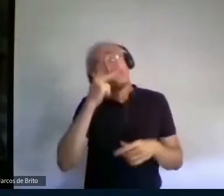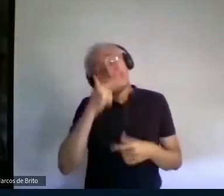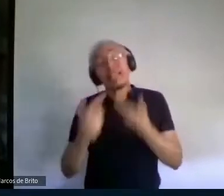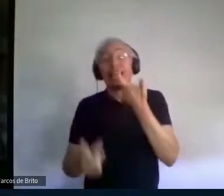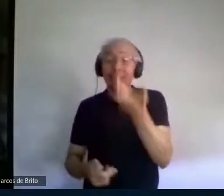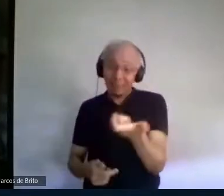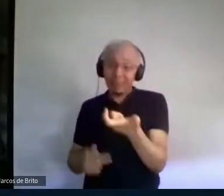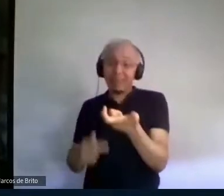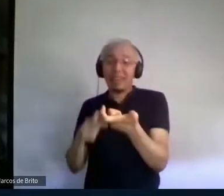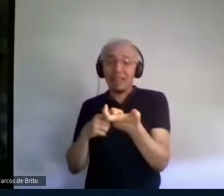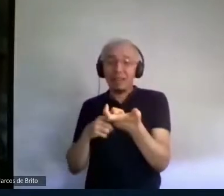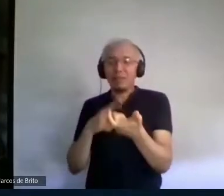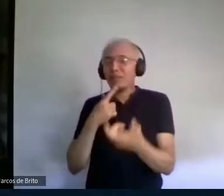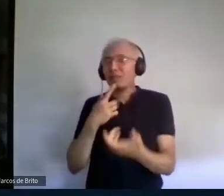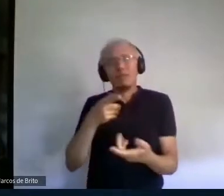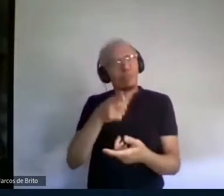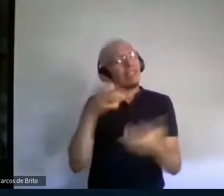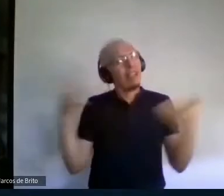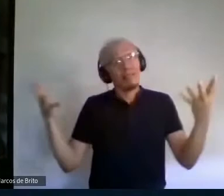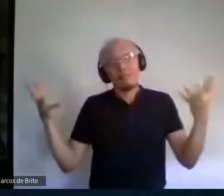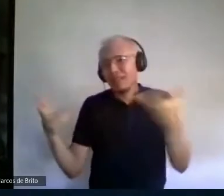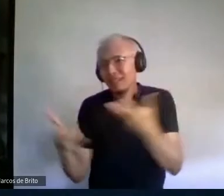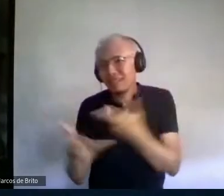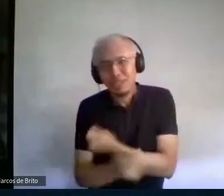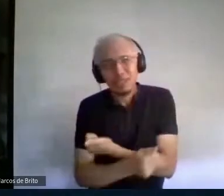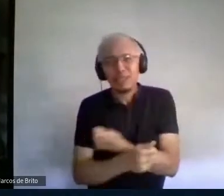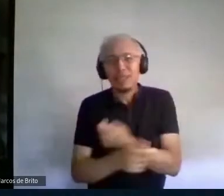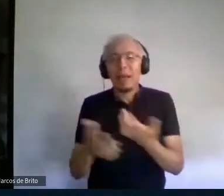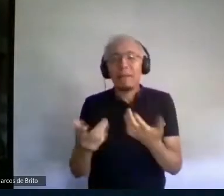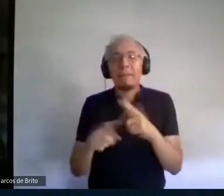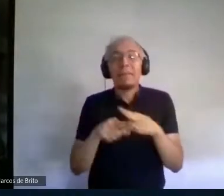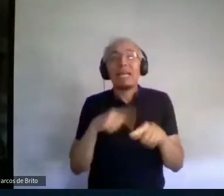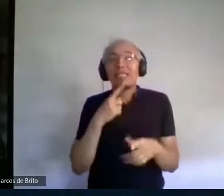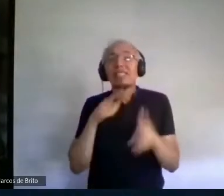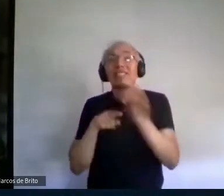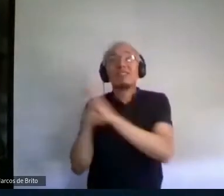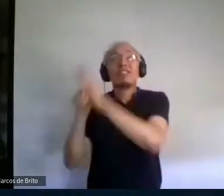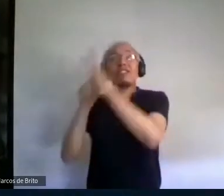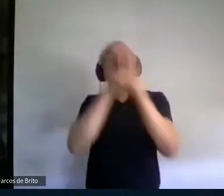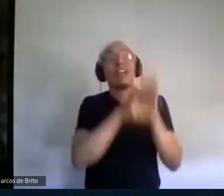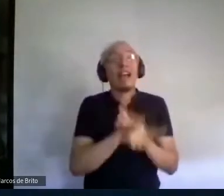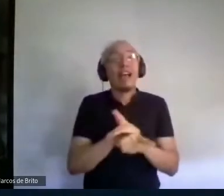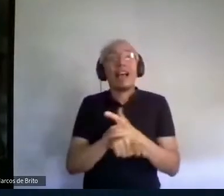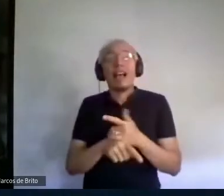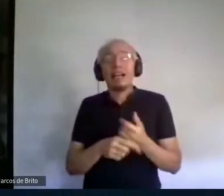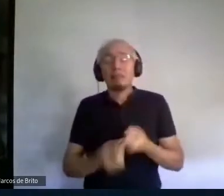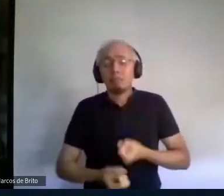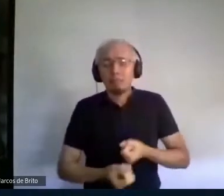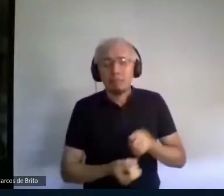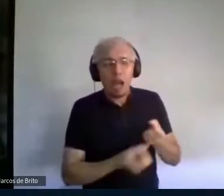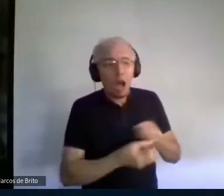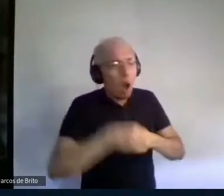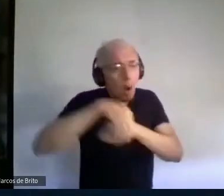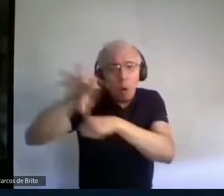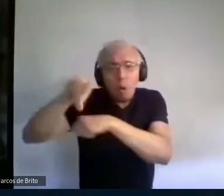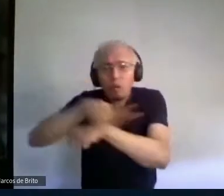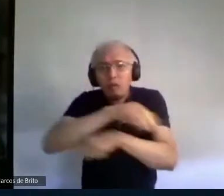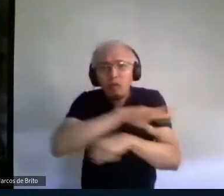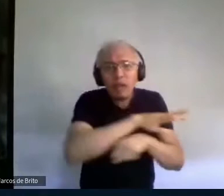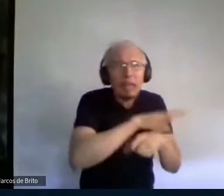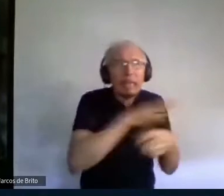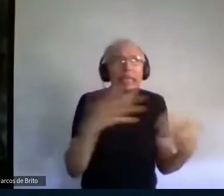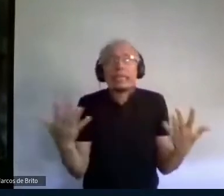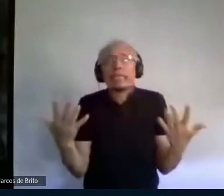que você fez foi maravilhoso, mas o termo investigar a oferta me causa essa expectativa. Não seria que você